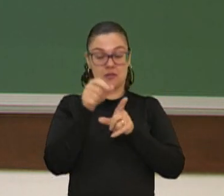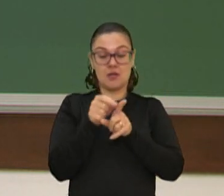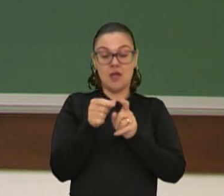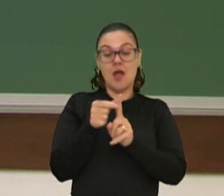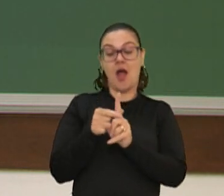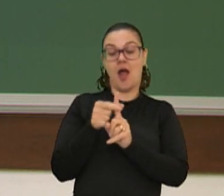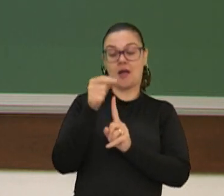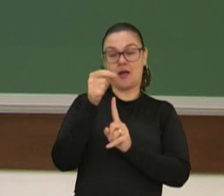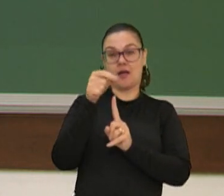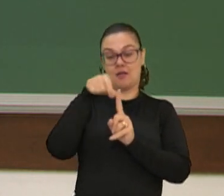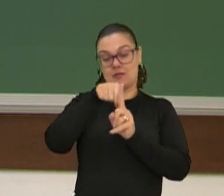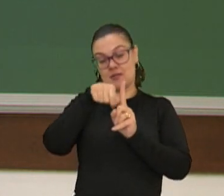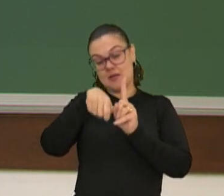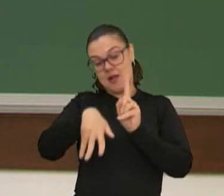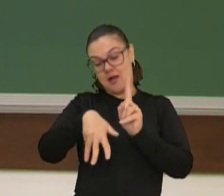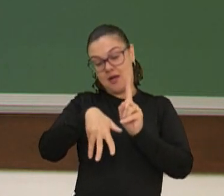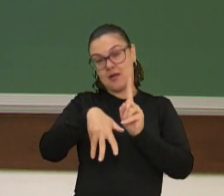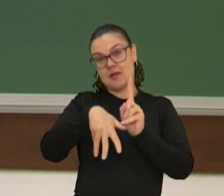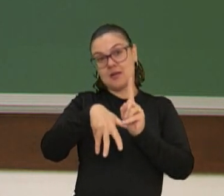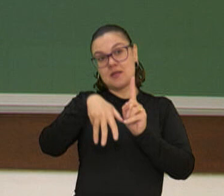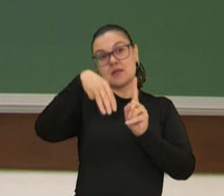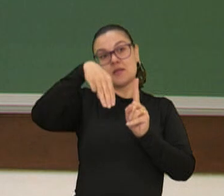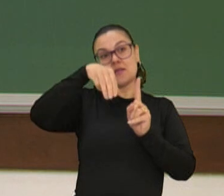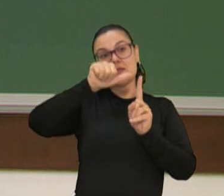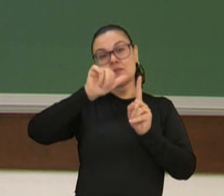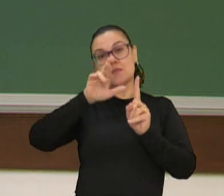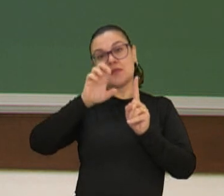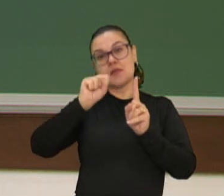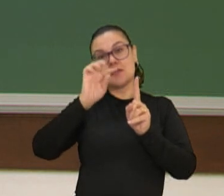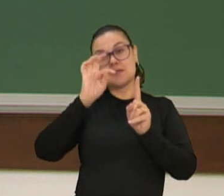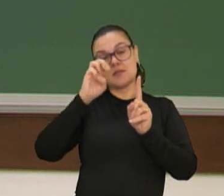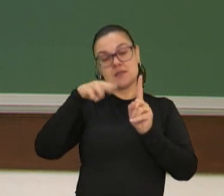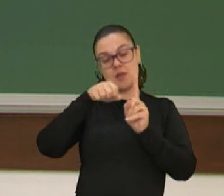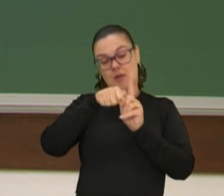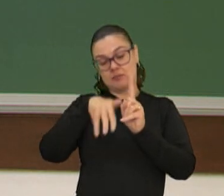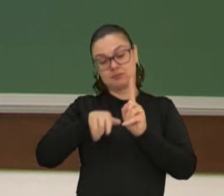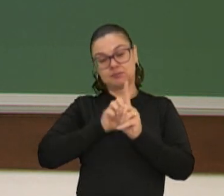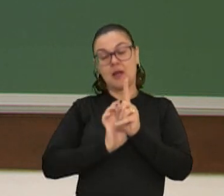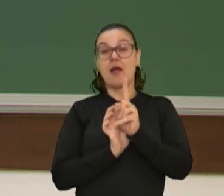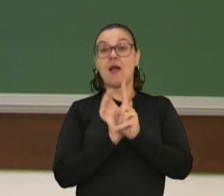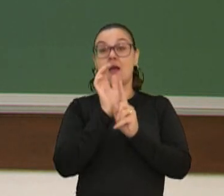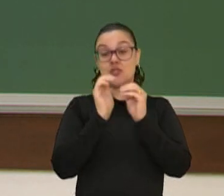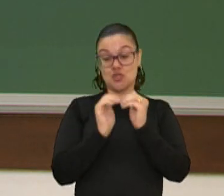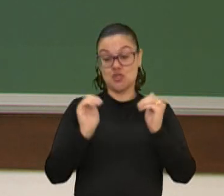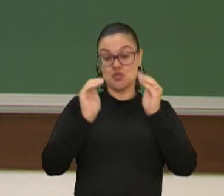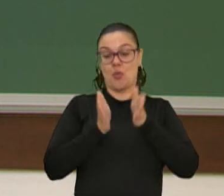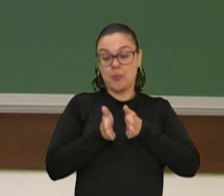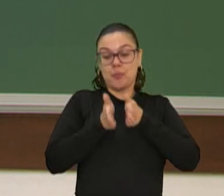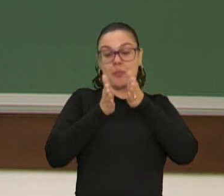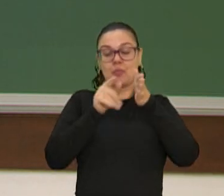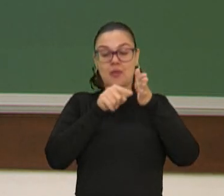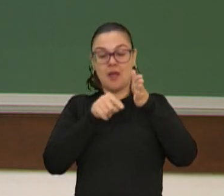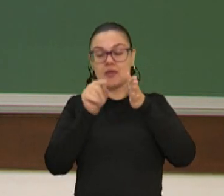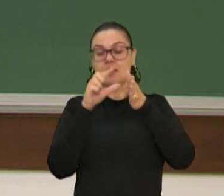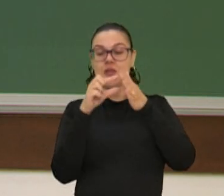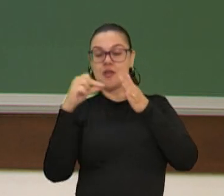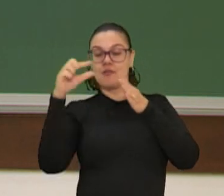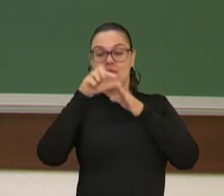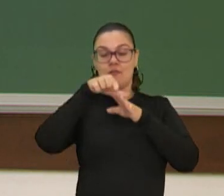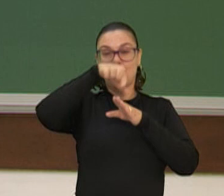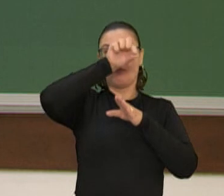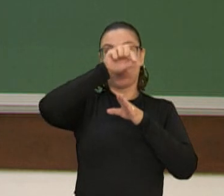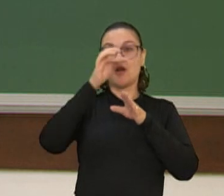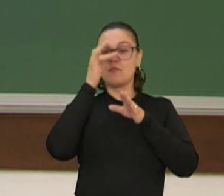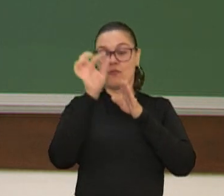caule e raiz, que vão fazendo a parte aérea da planta, se diferenciando no caule, nas folhas, nos